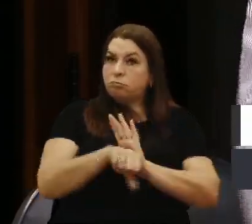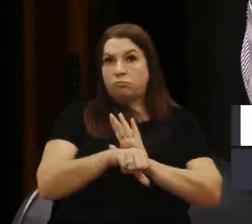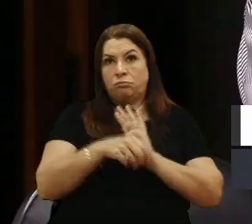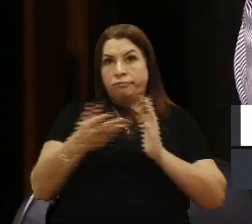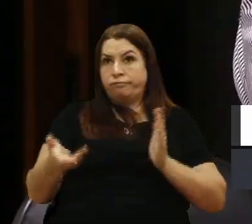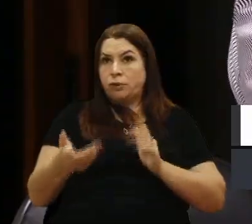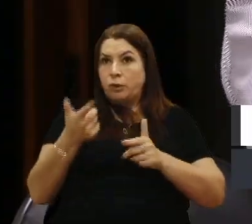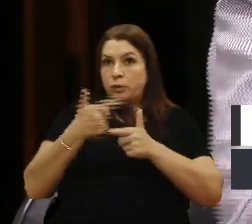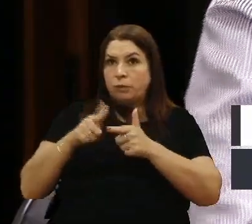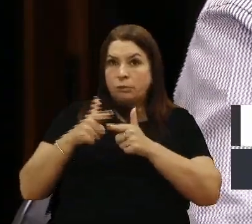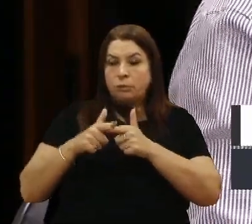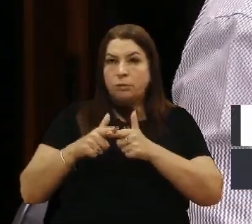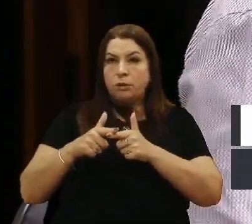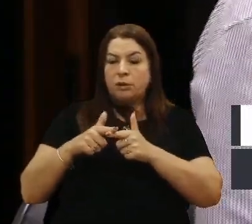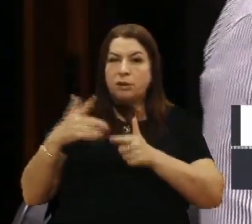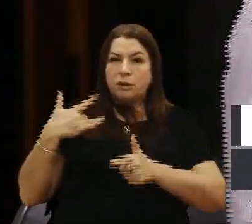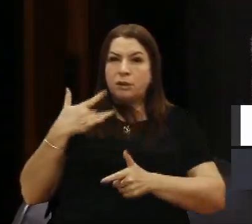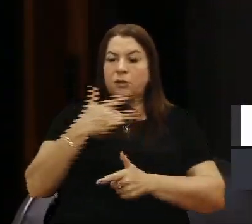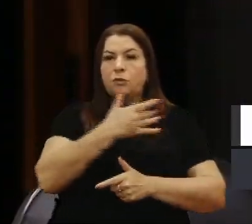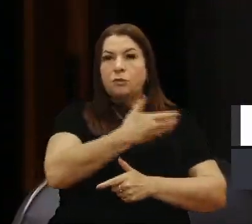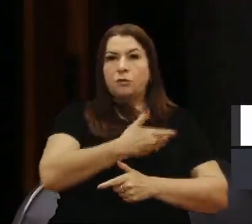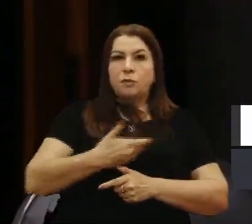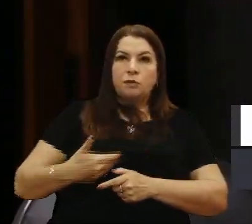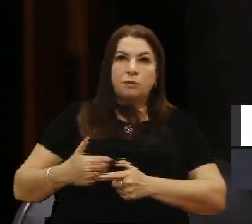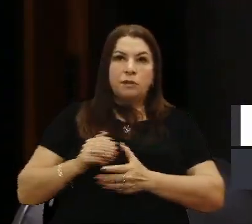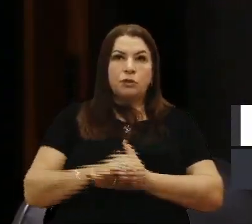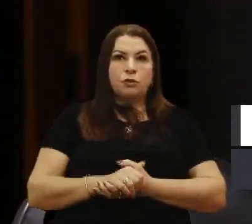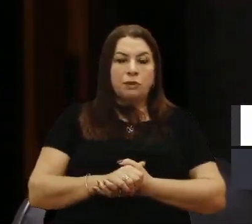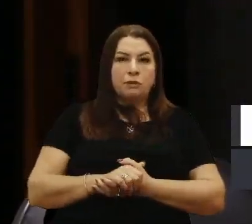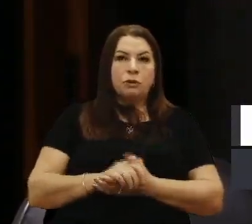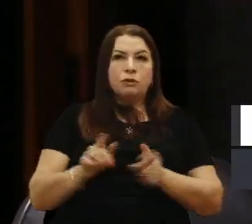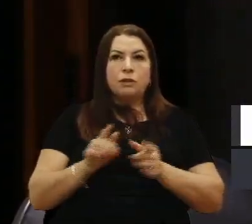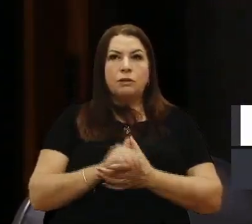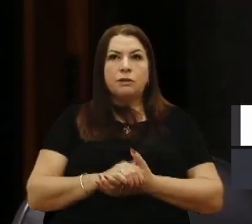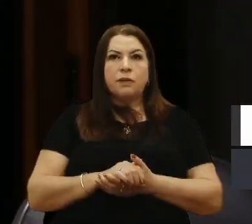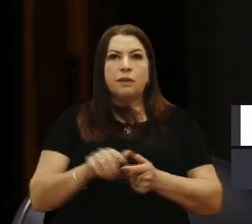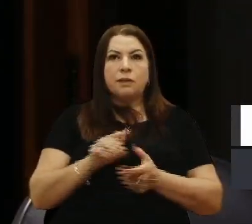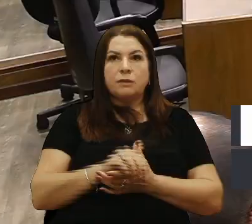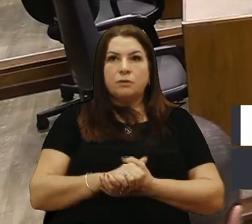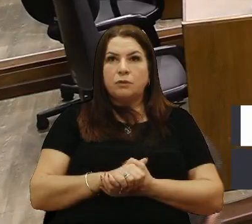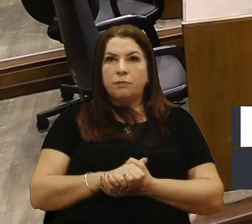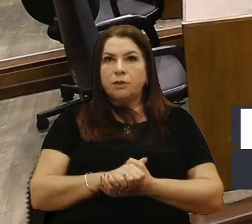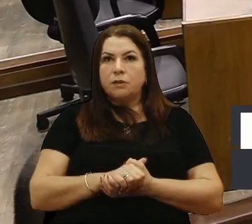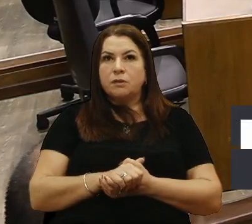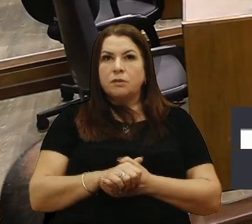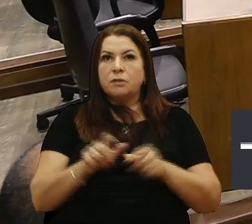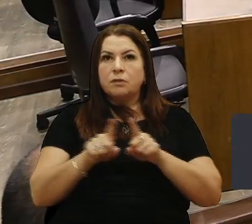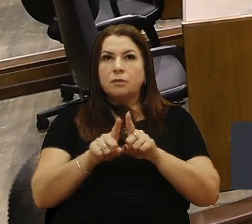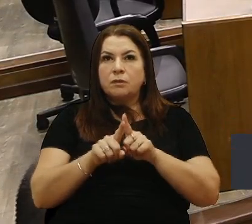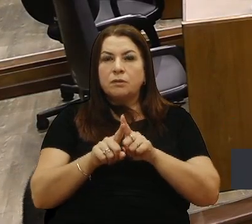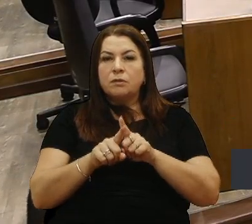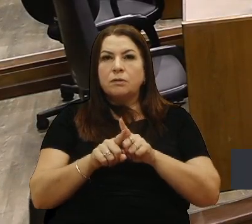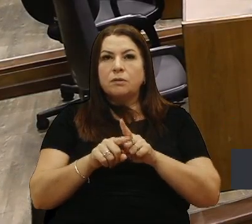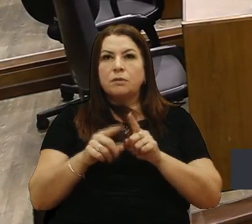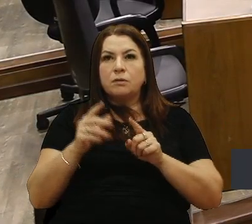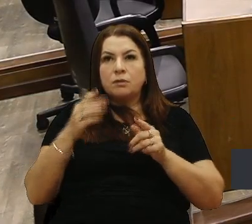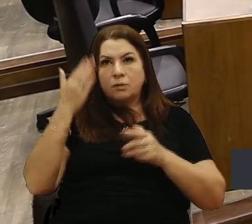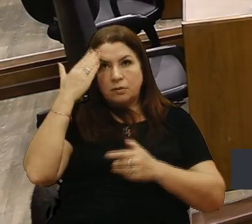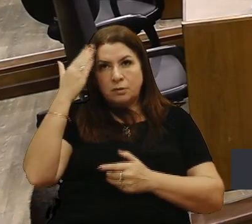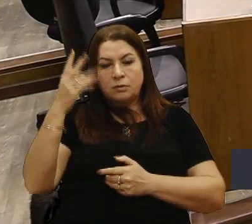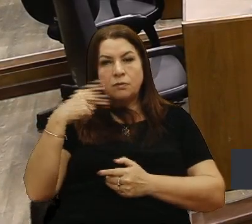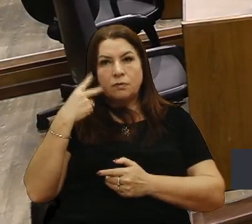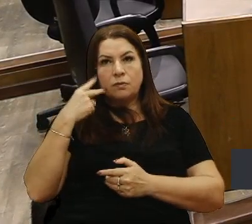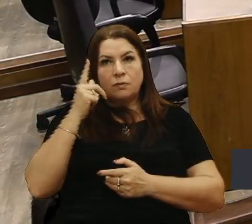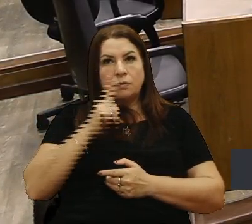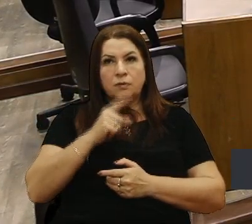é um problema de saúde pública, então estou junto nessa luta. Sua parte, vereadora Daí. Obrigado, vereador Lucas. Só para trazer também tanto a